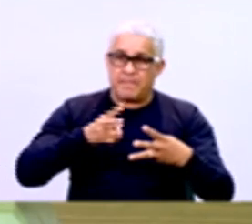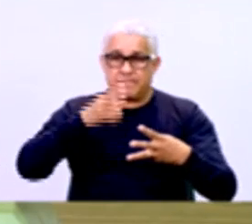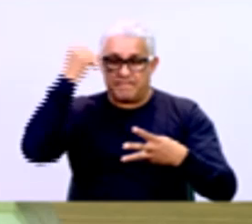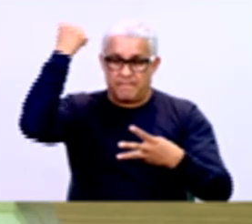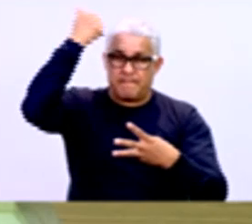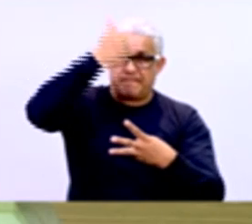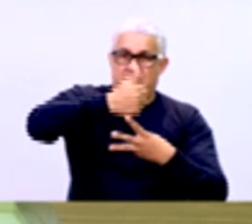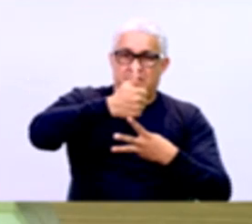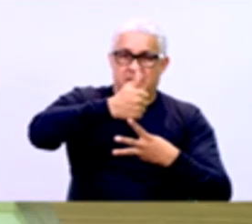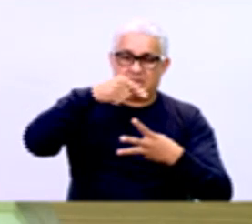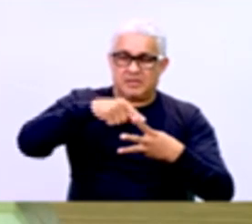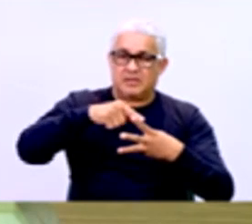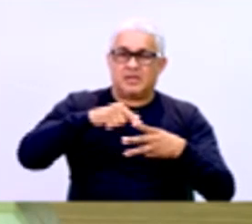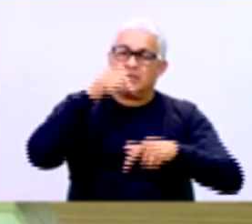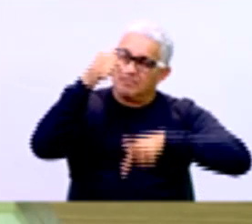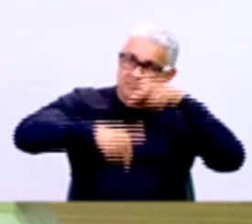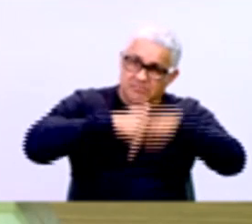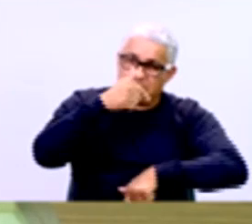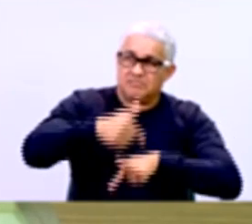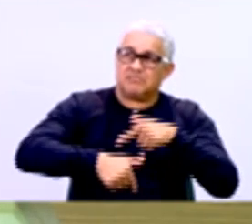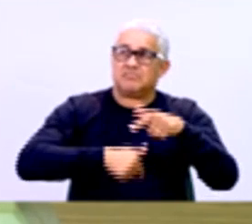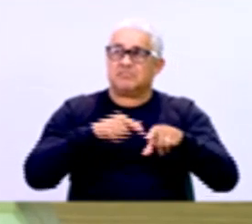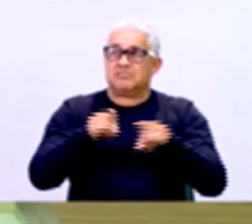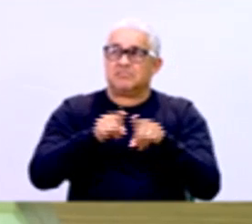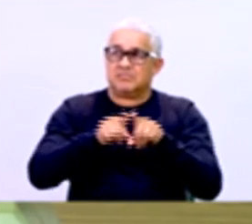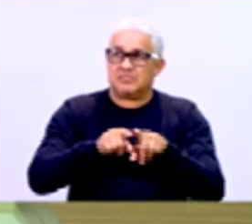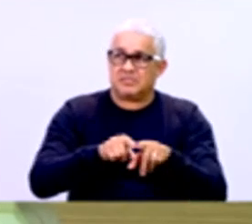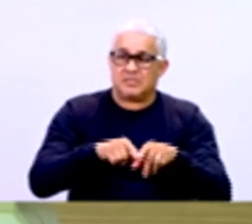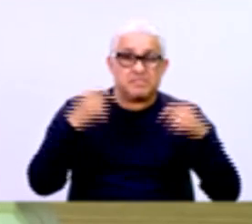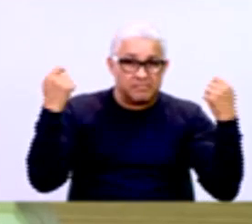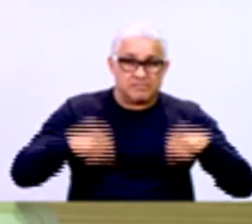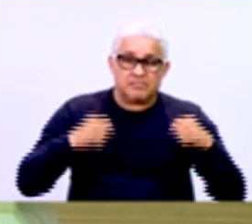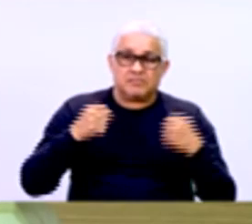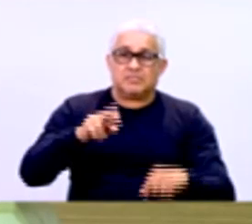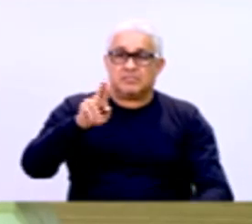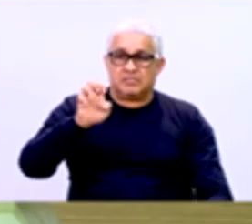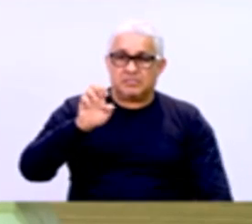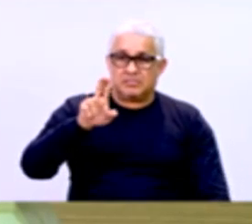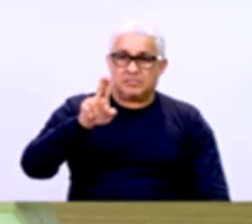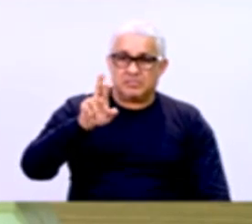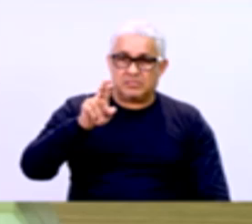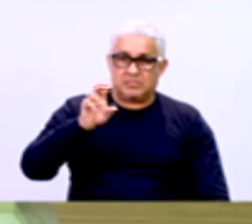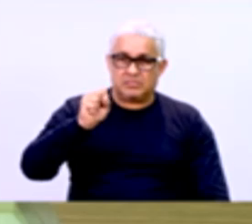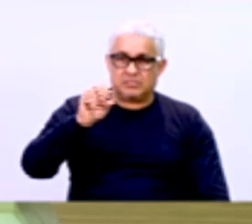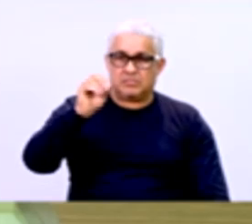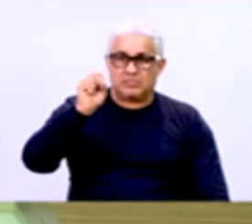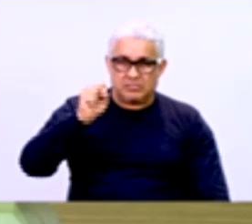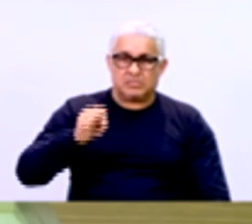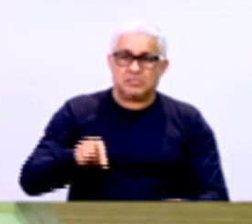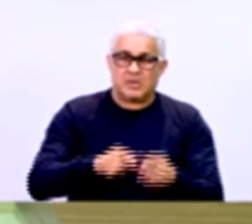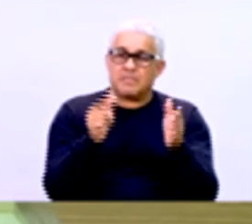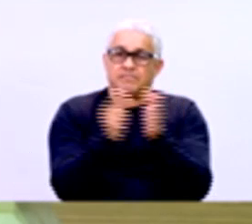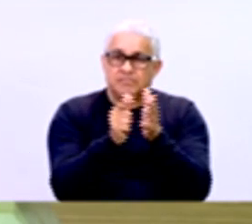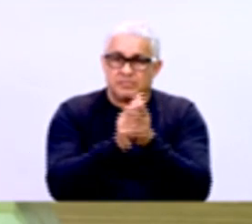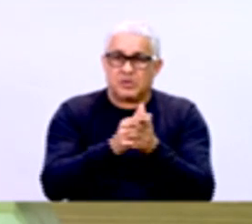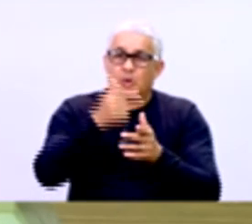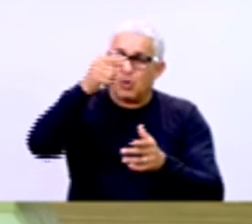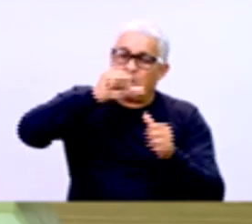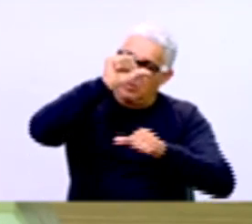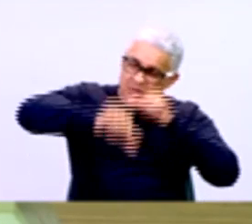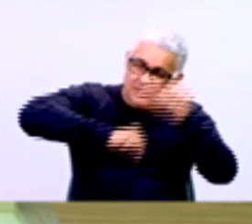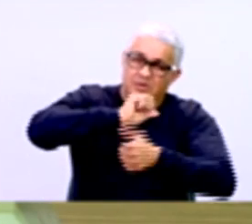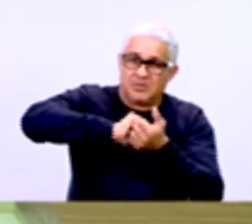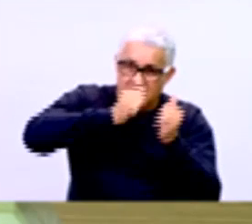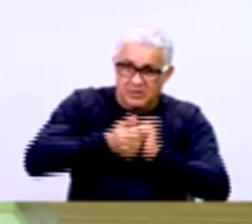ele demandou uma utilização de recursos. Quando você produz o papel, mesmo que você vá reciclar esse papel,